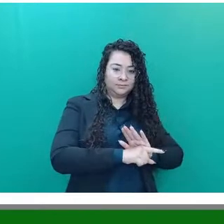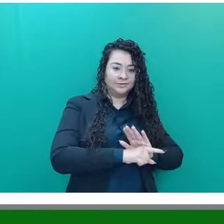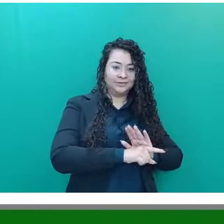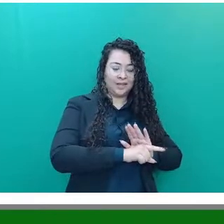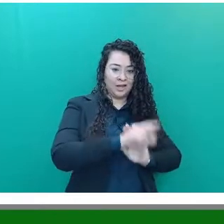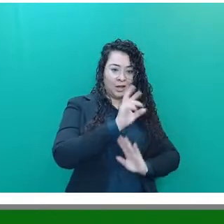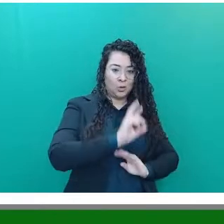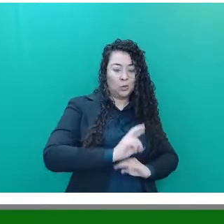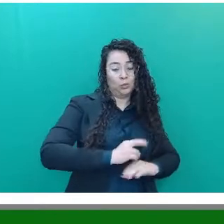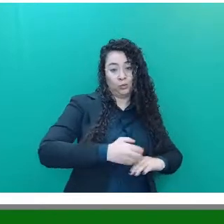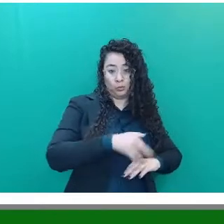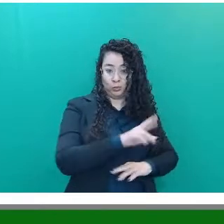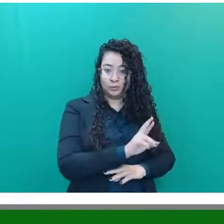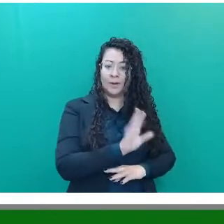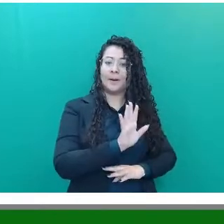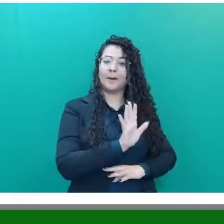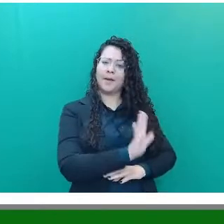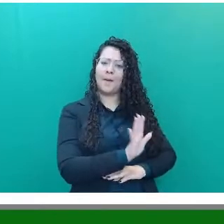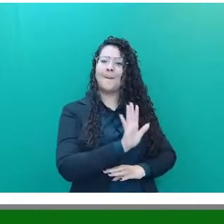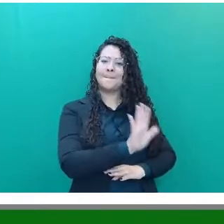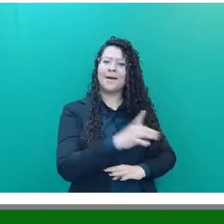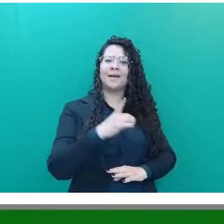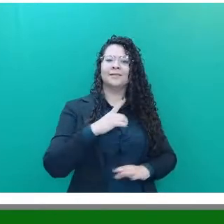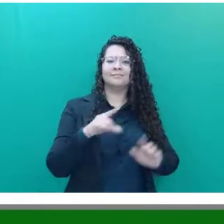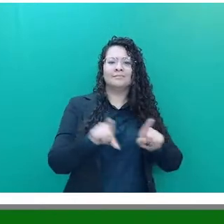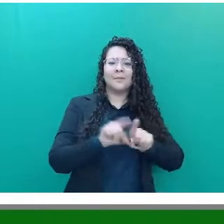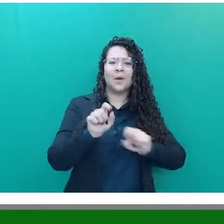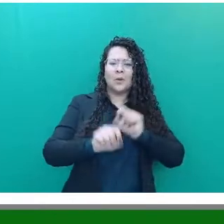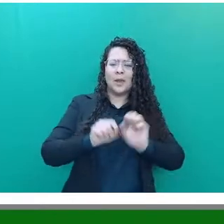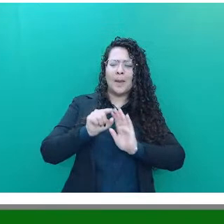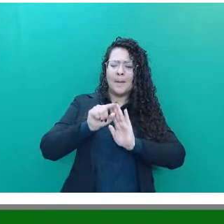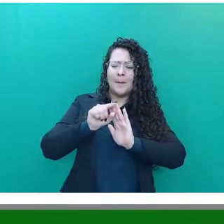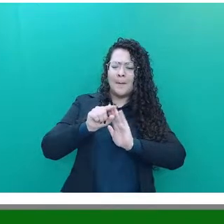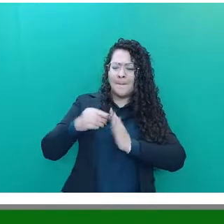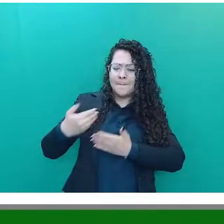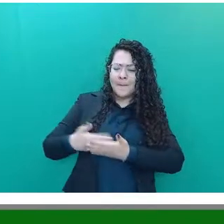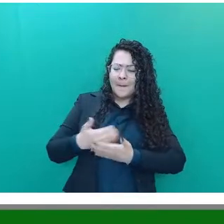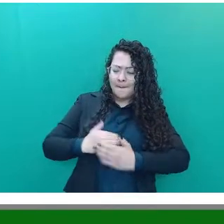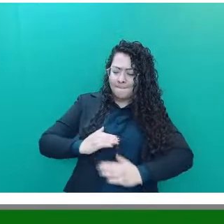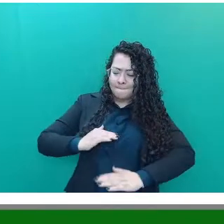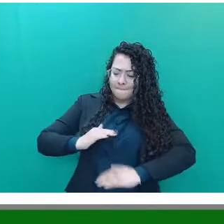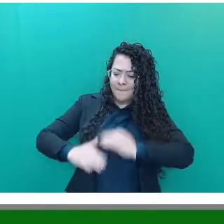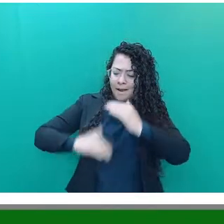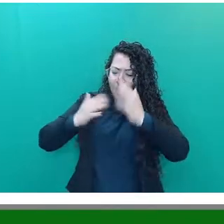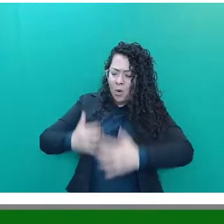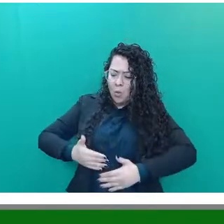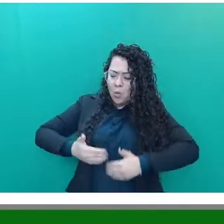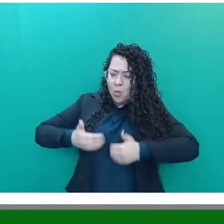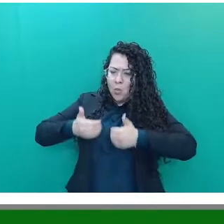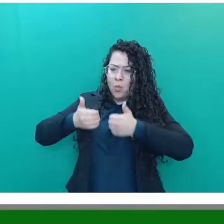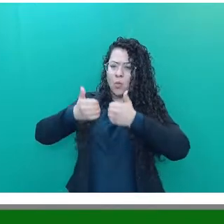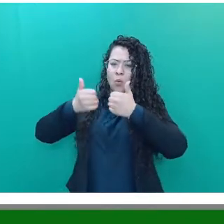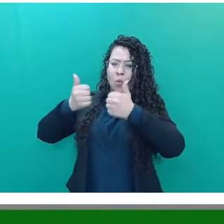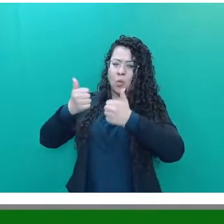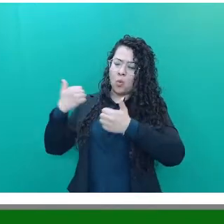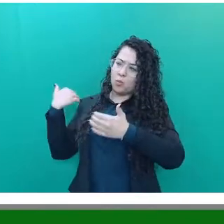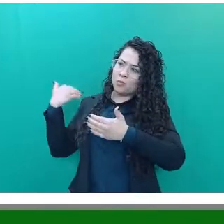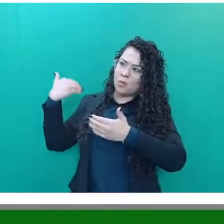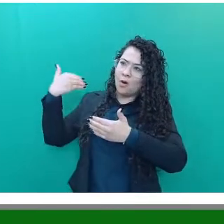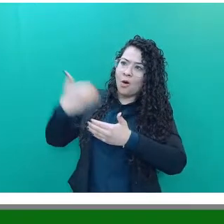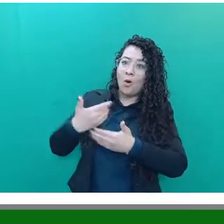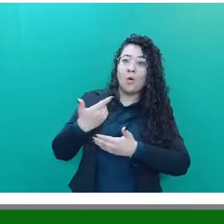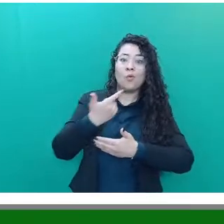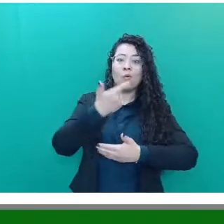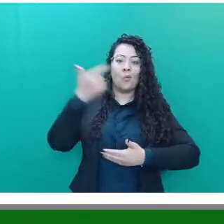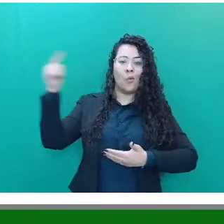formação, né, durante esses anos, nesse processo doutoral, com essas outras publicações paralelas,